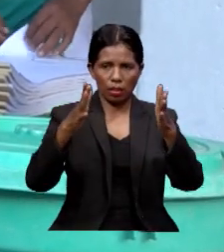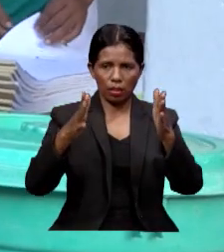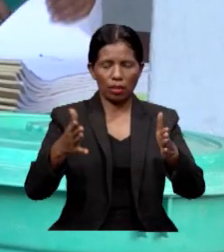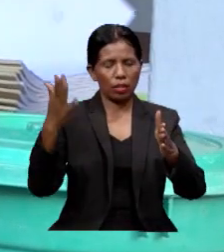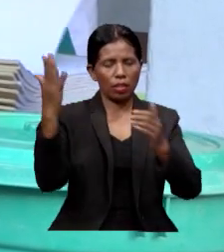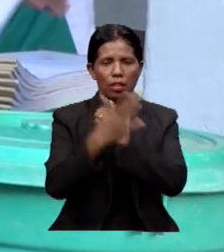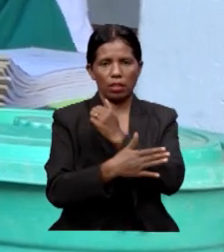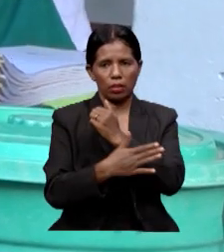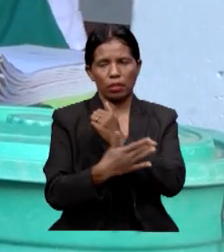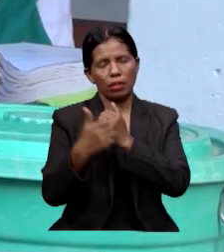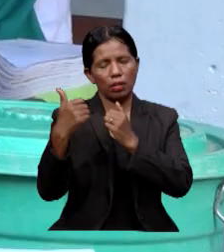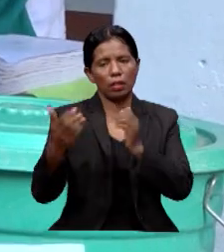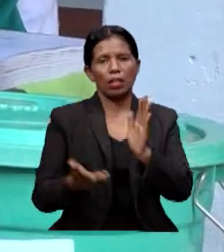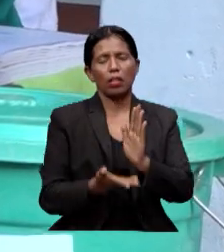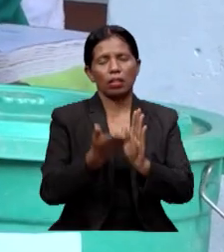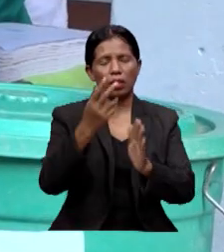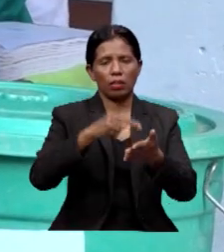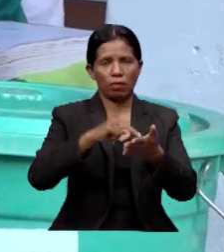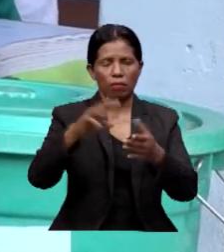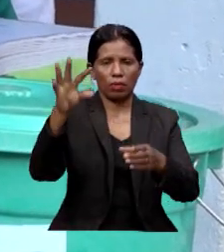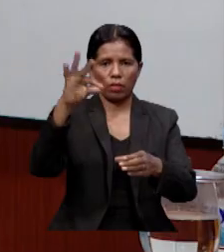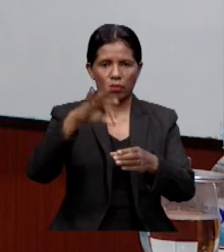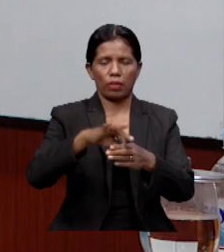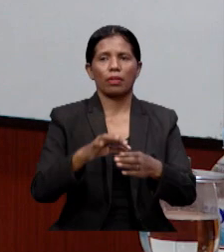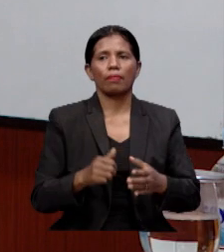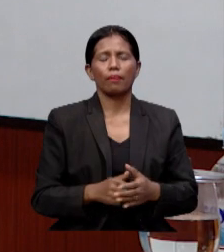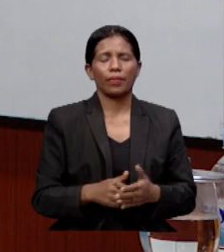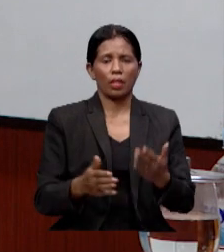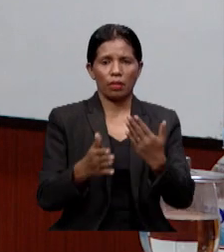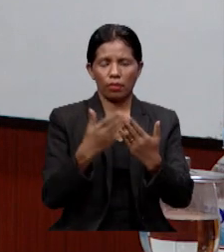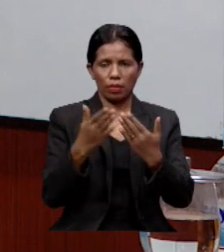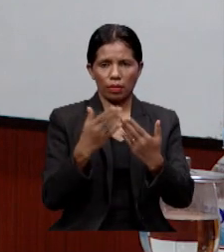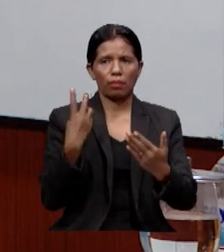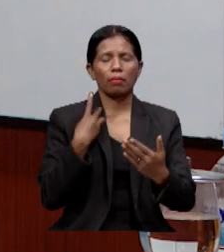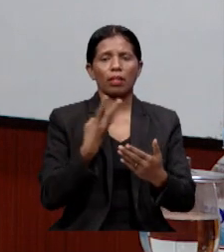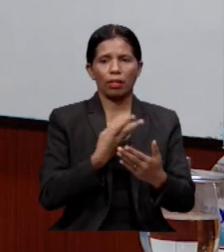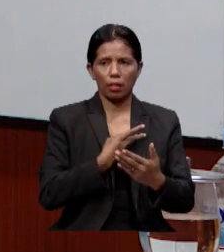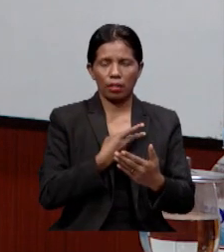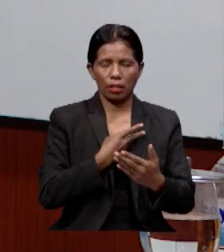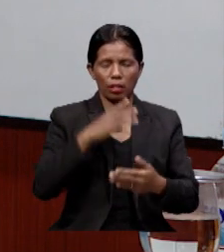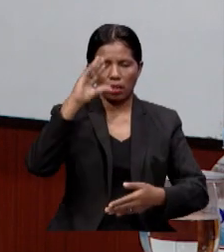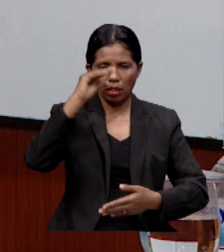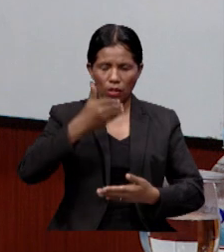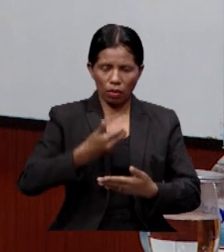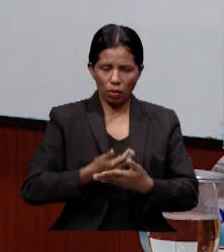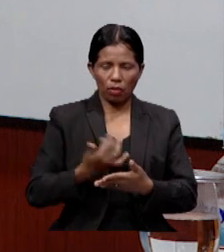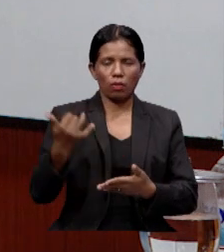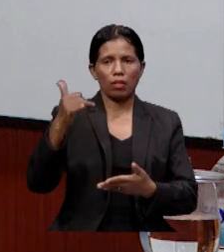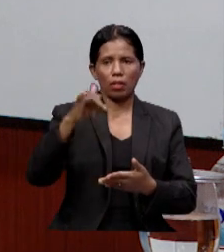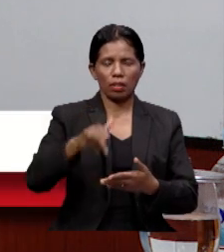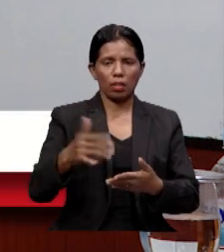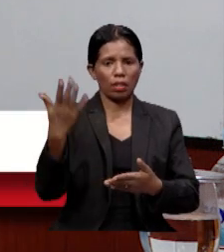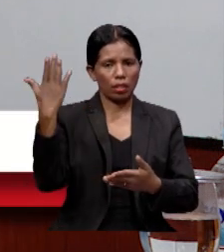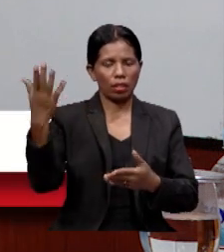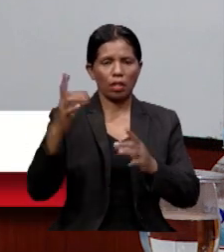rai liu, hodi asa número votantes. Fase liu, ba itania wan sira ia